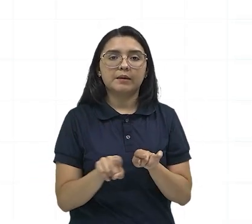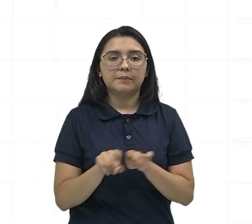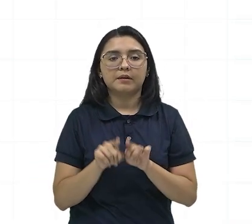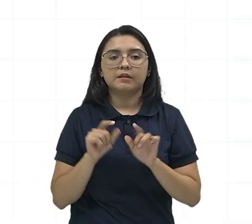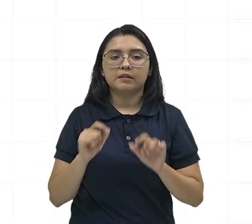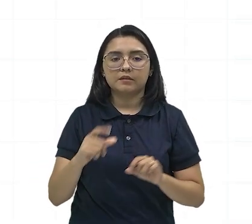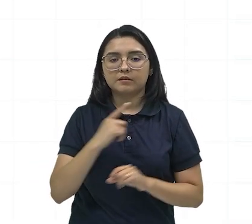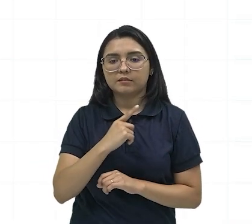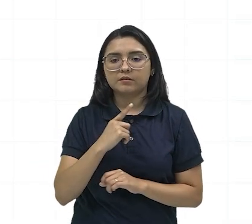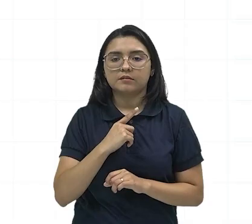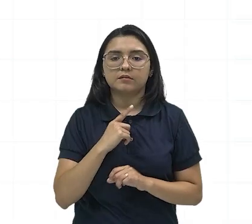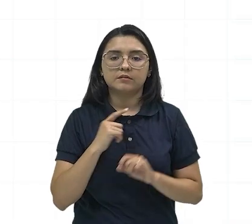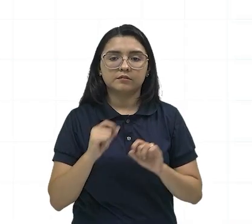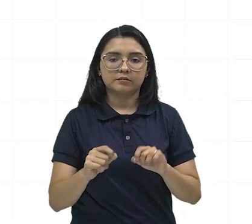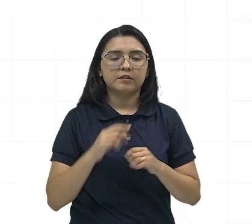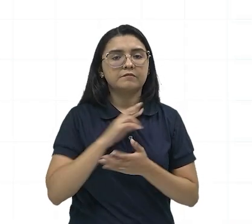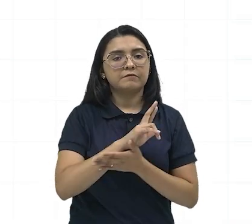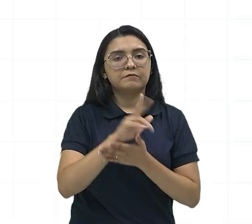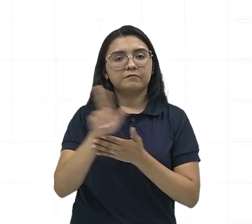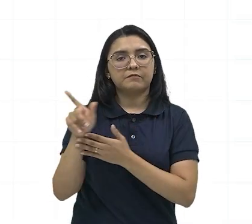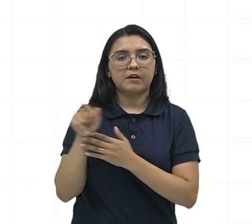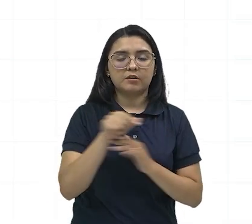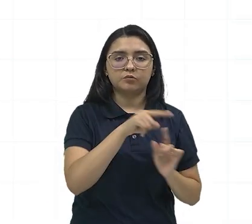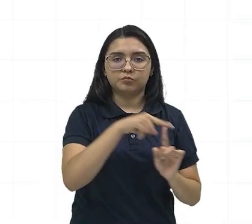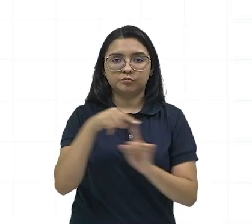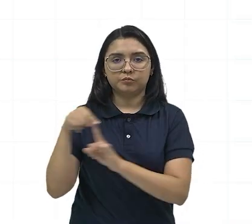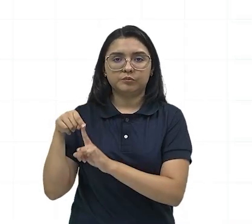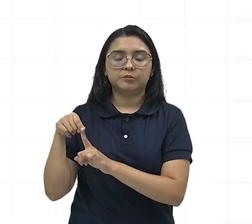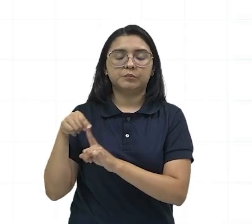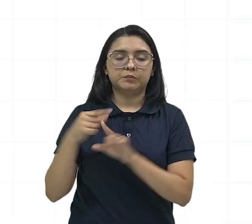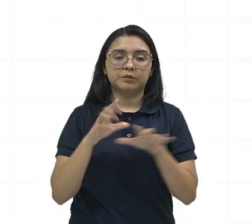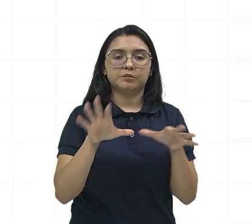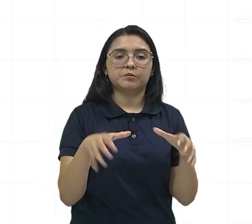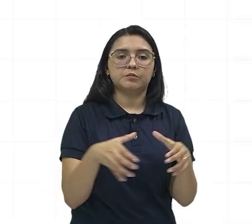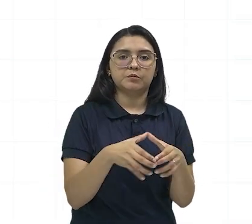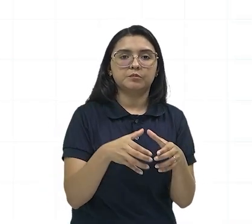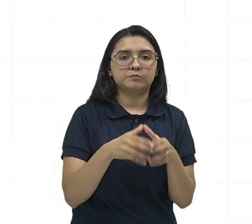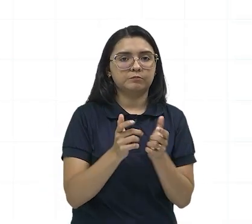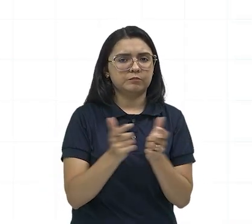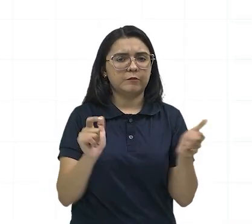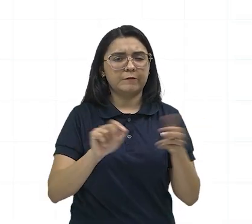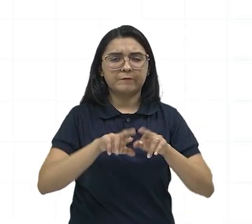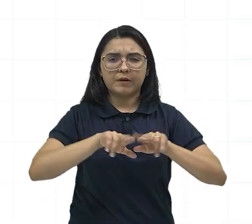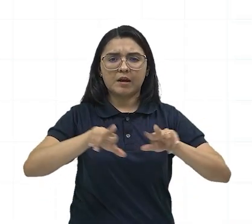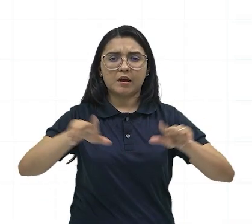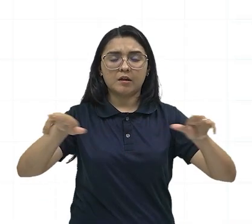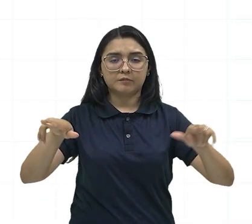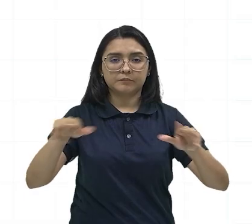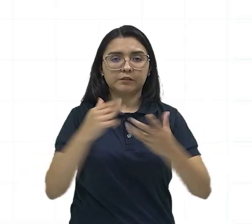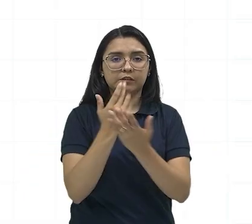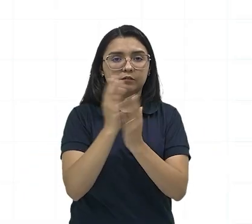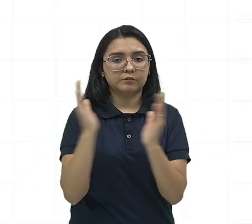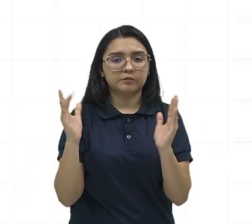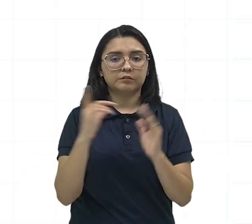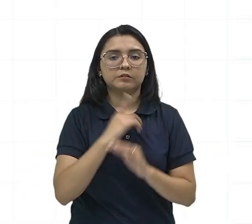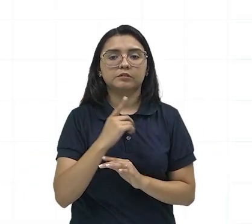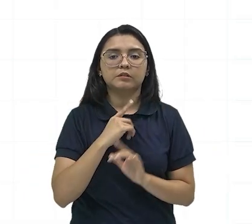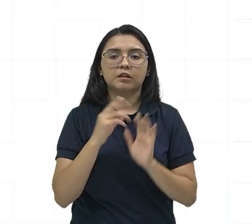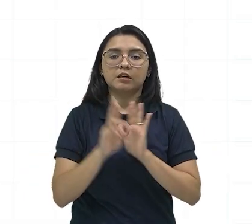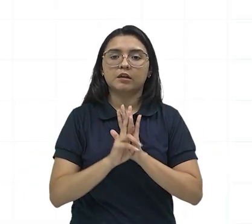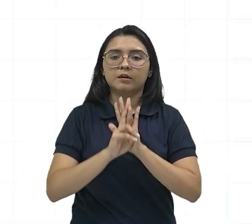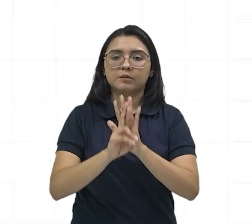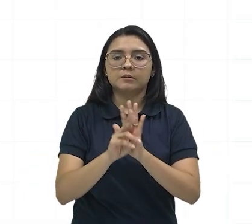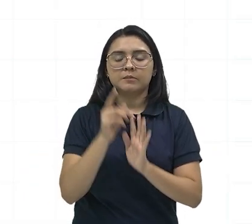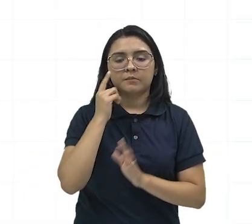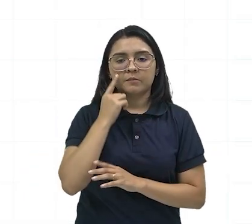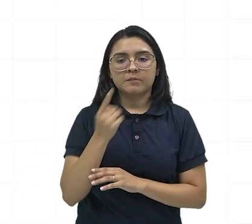formado por muitas espécies, tá? Esse grupo aí, ele é muito diverso na natureza, e nós temos aí,